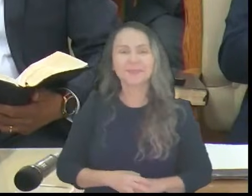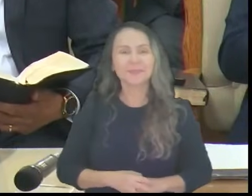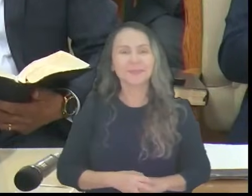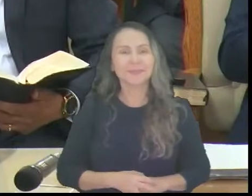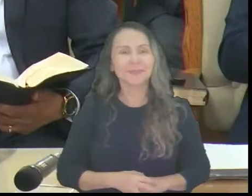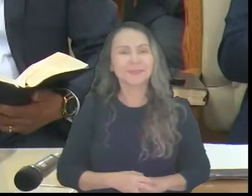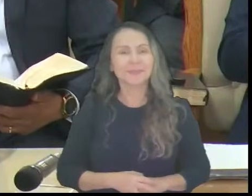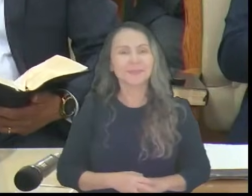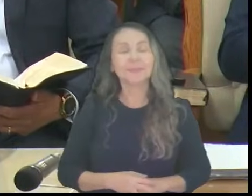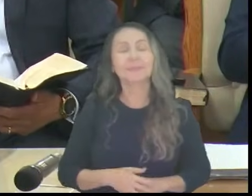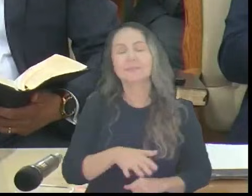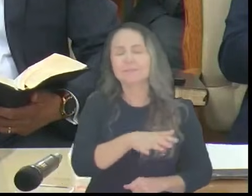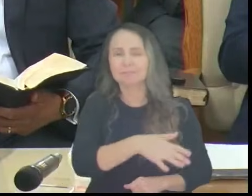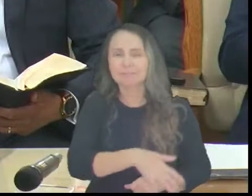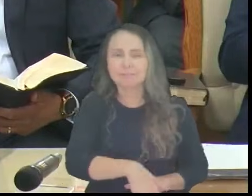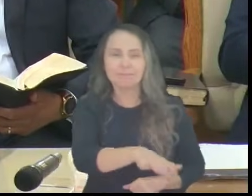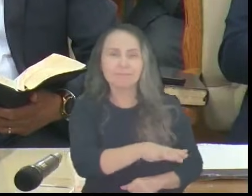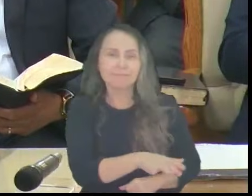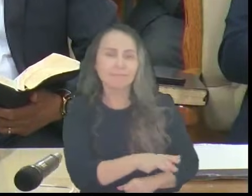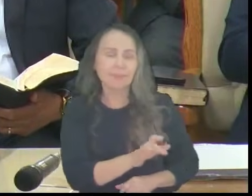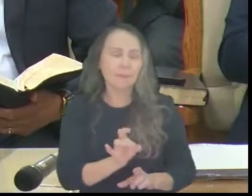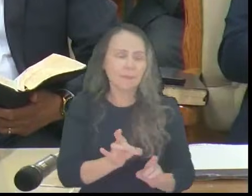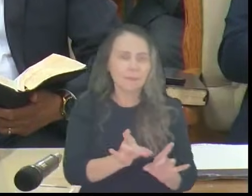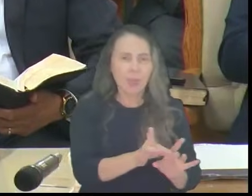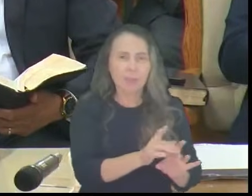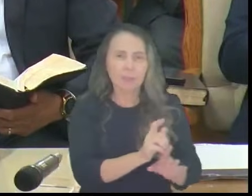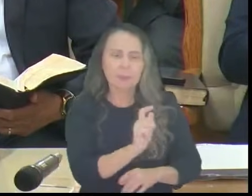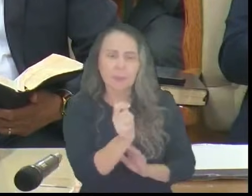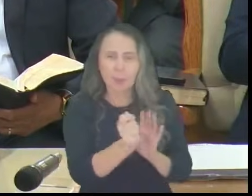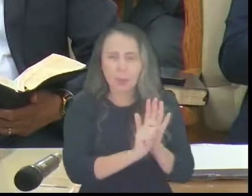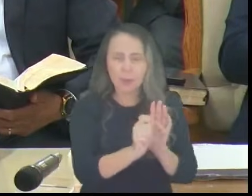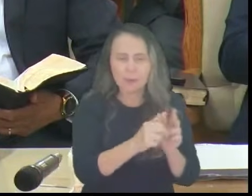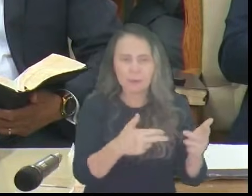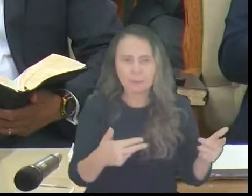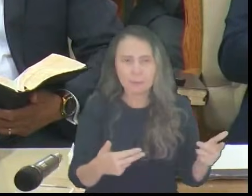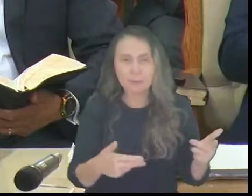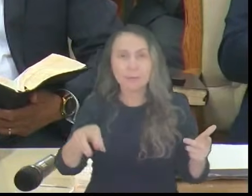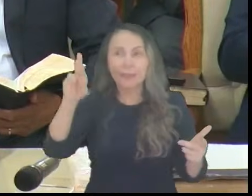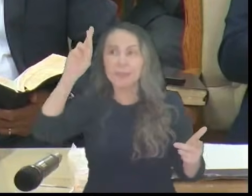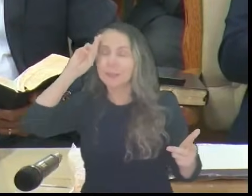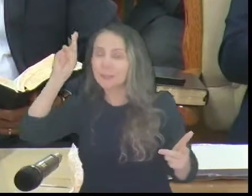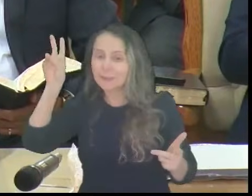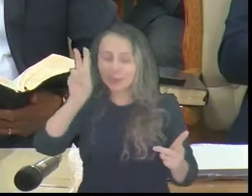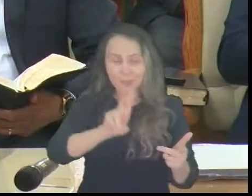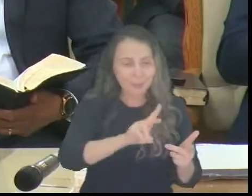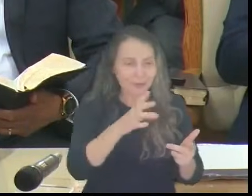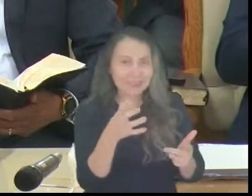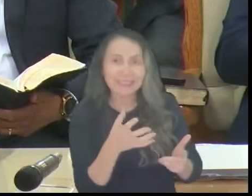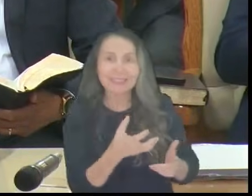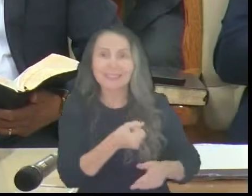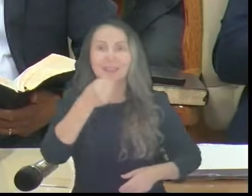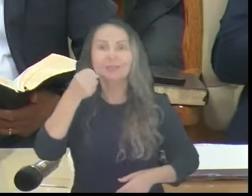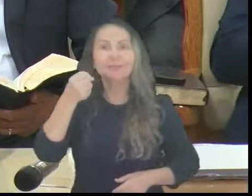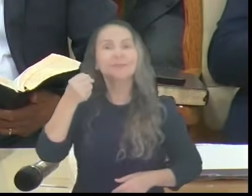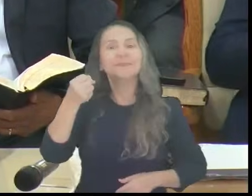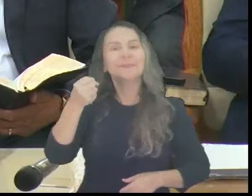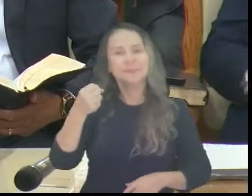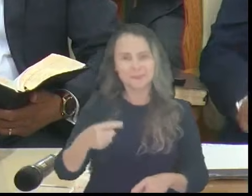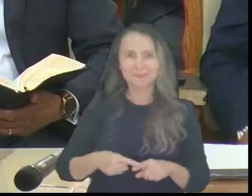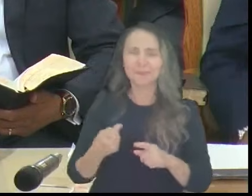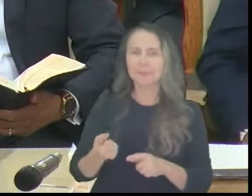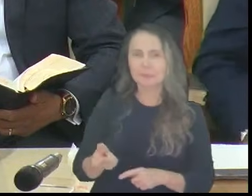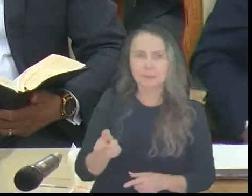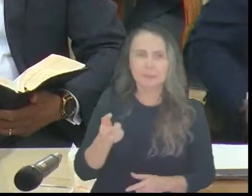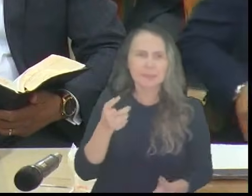Nas bocas de fumo, o Senhor está trazendo e resgatando vidas. Mas o inimigo